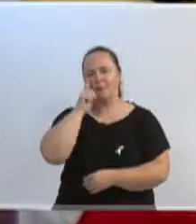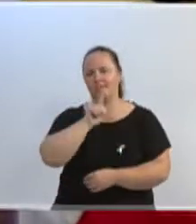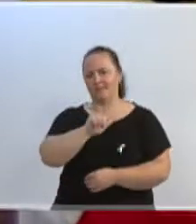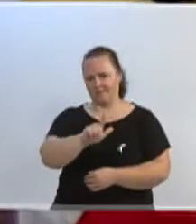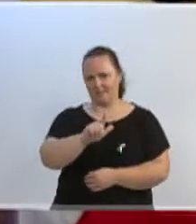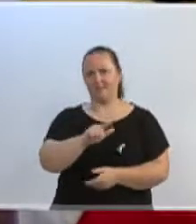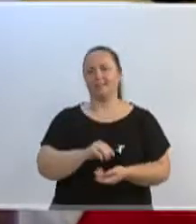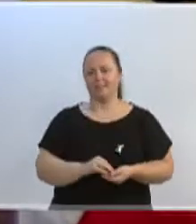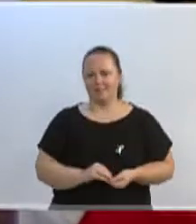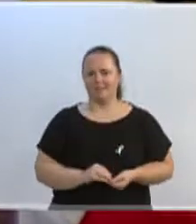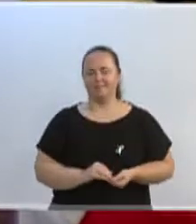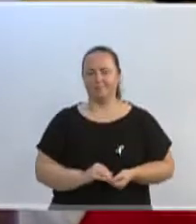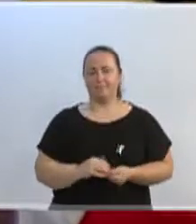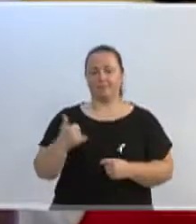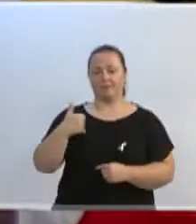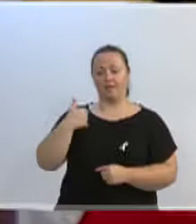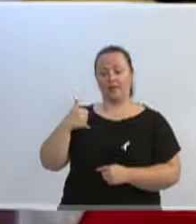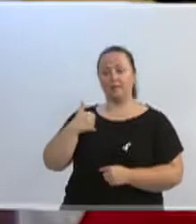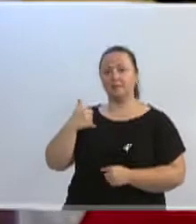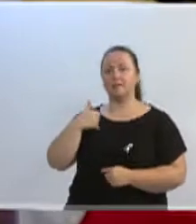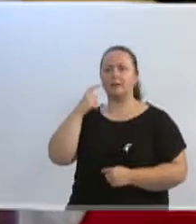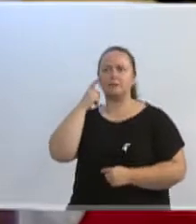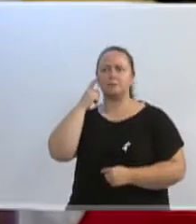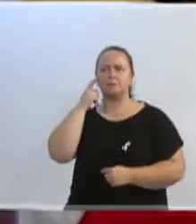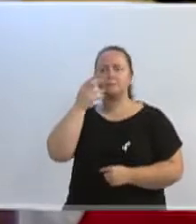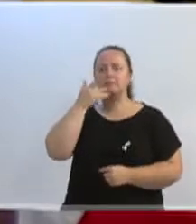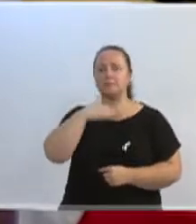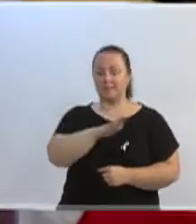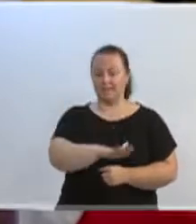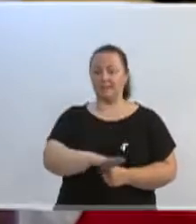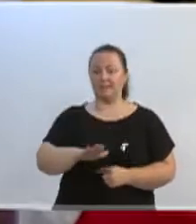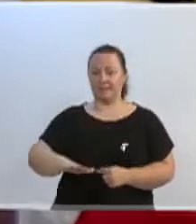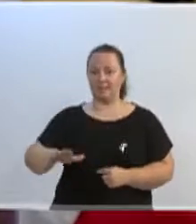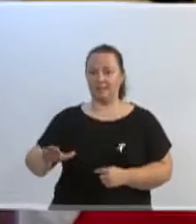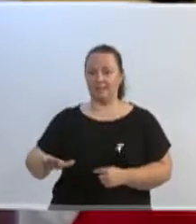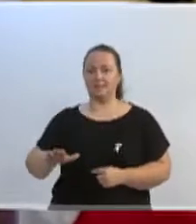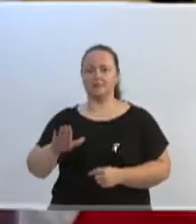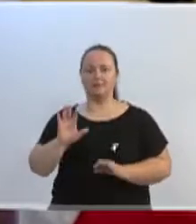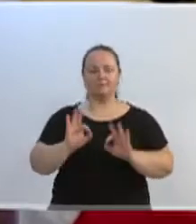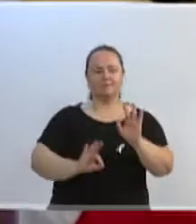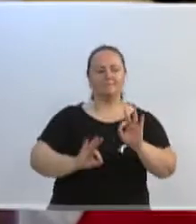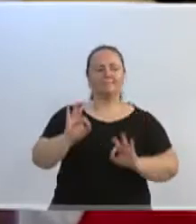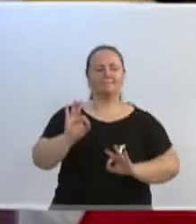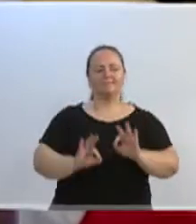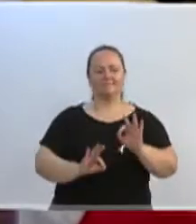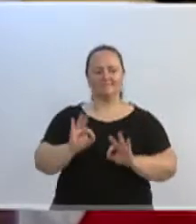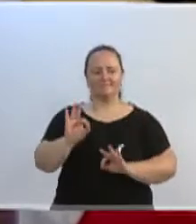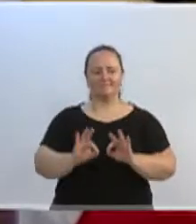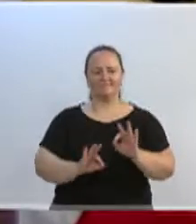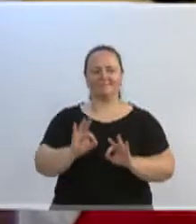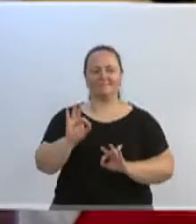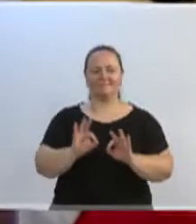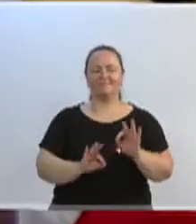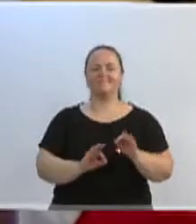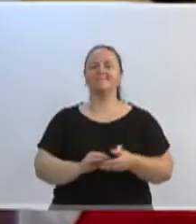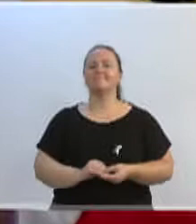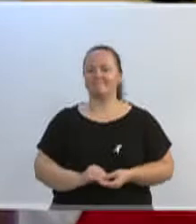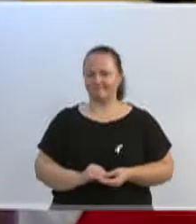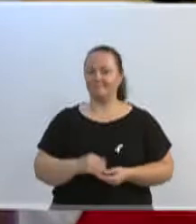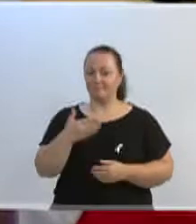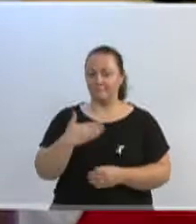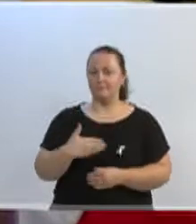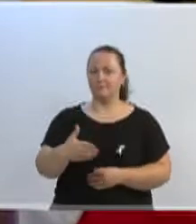idade, se nós pensarmos na idade infantil, ele é um preparo para a escola, e ele assim